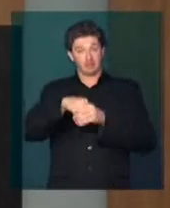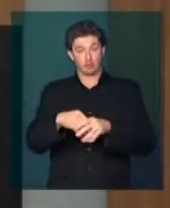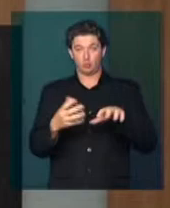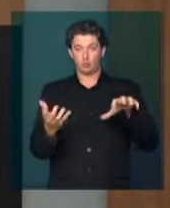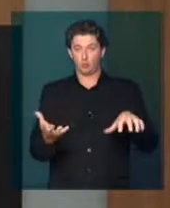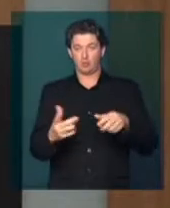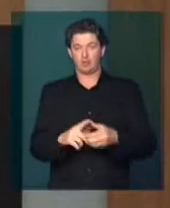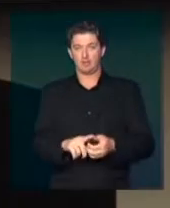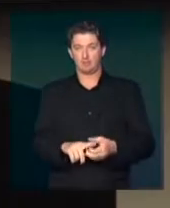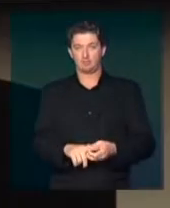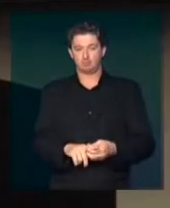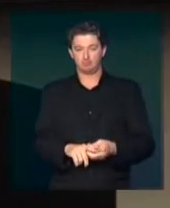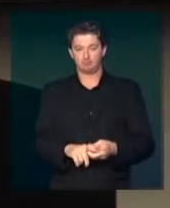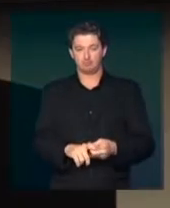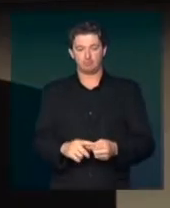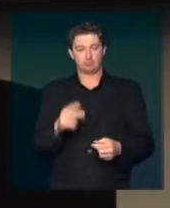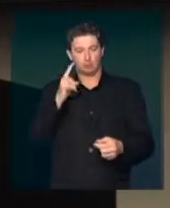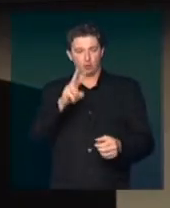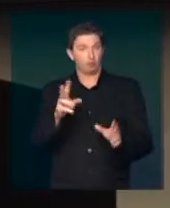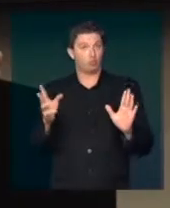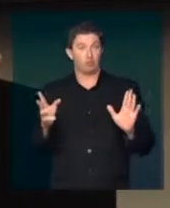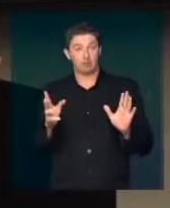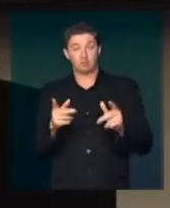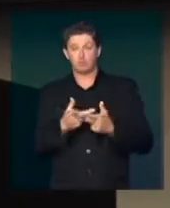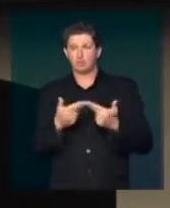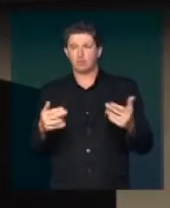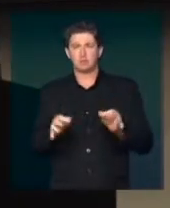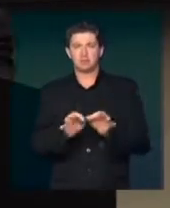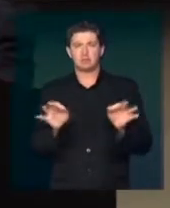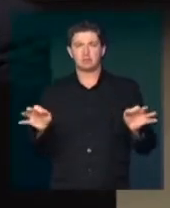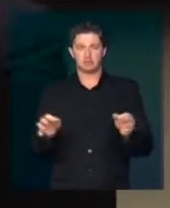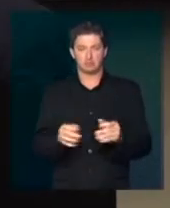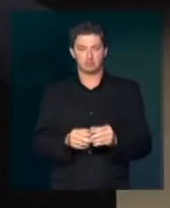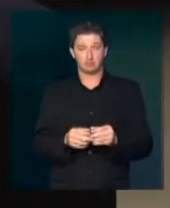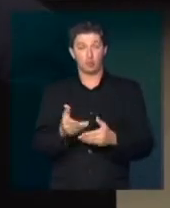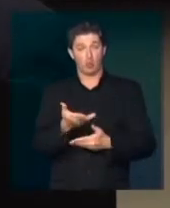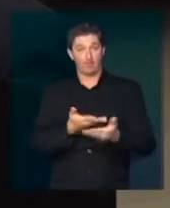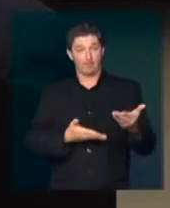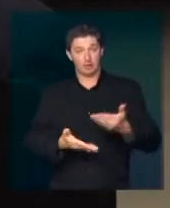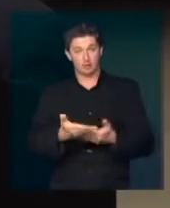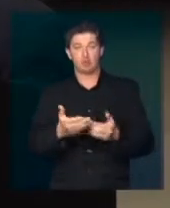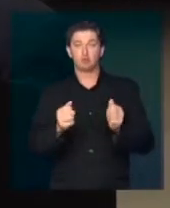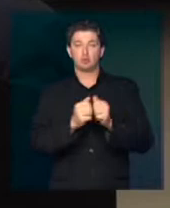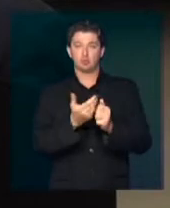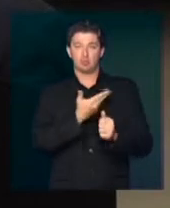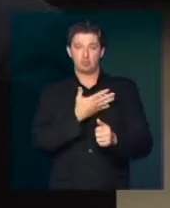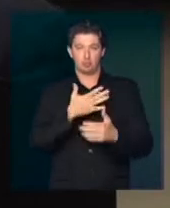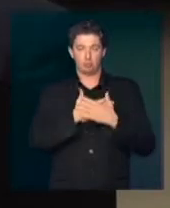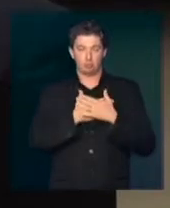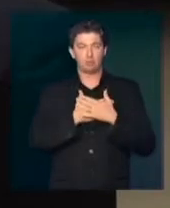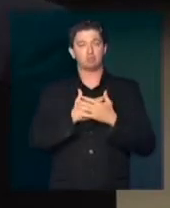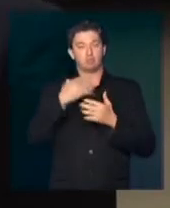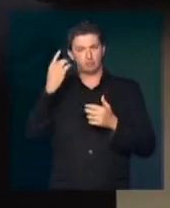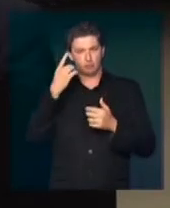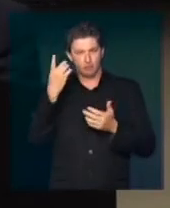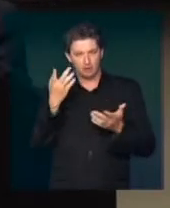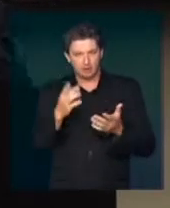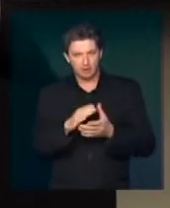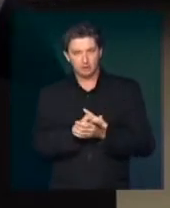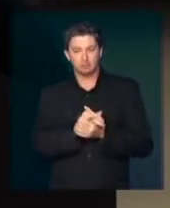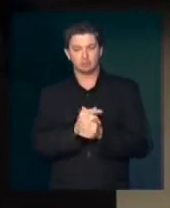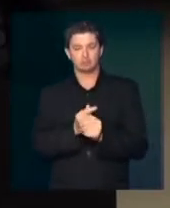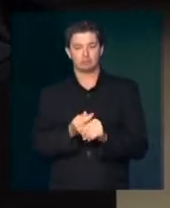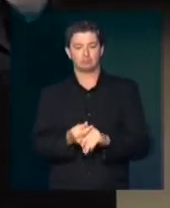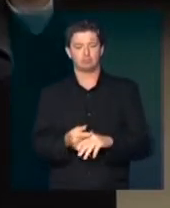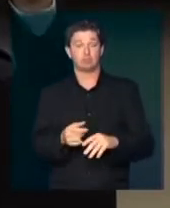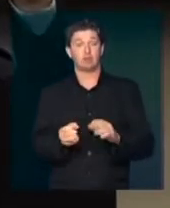Nacional. Eu vejo isso em atitude simples, compartilhada com os meus amigos e companheiros deputados, quando